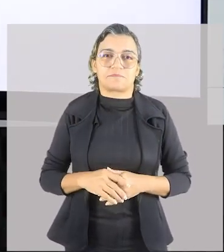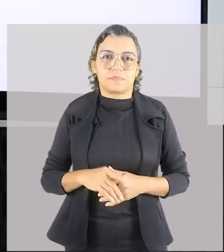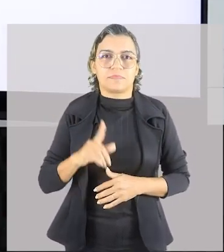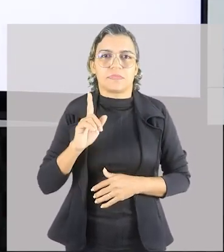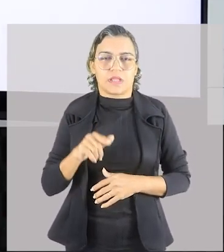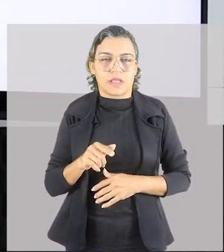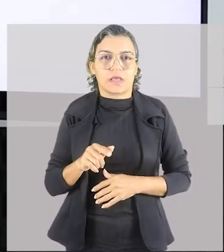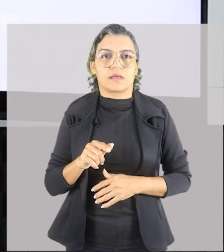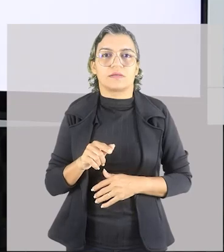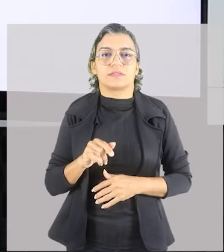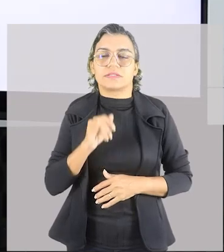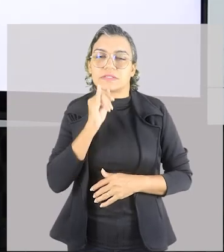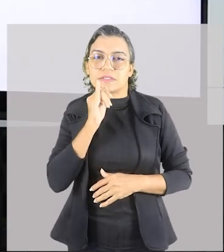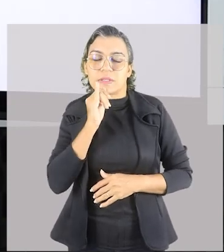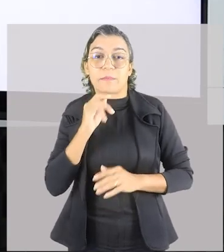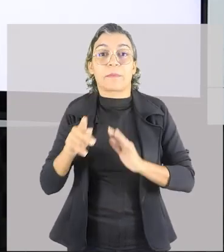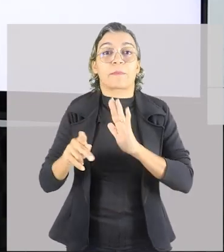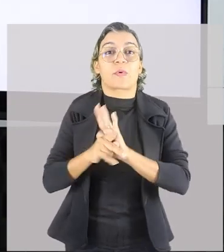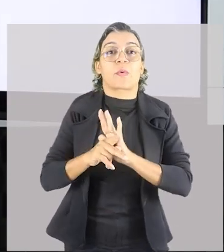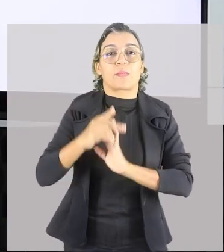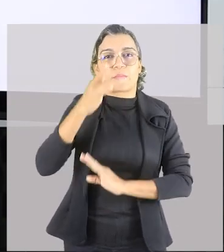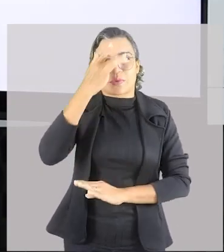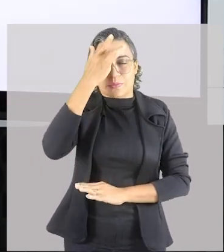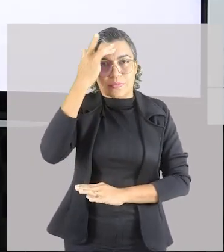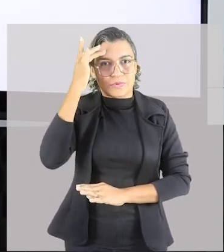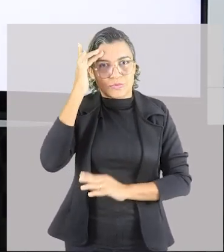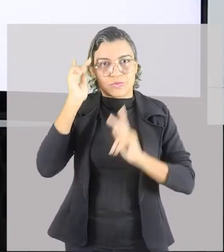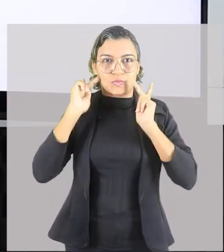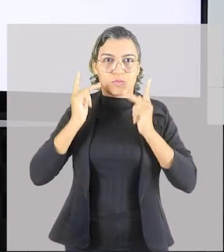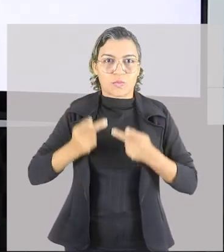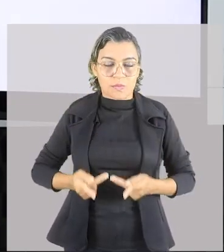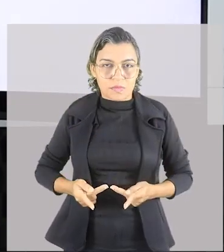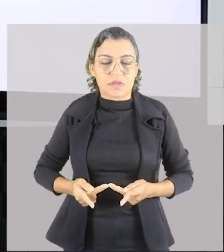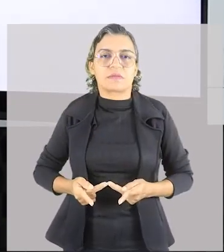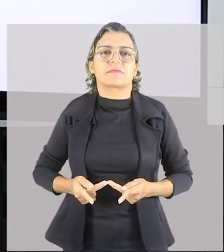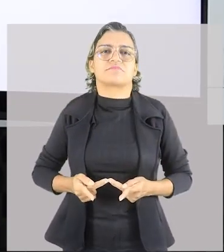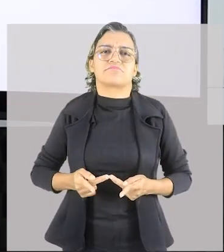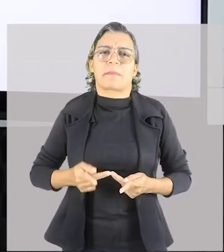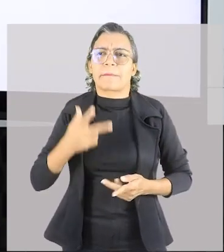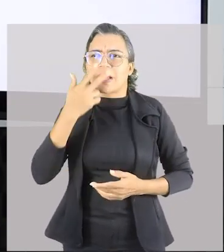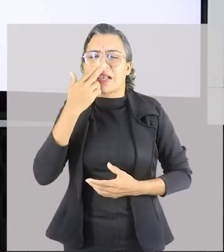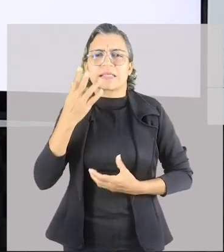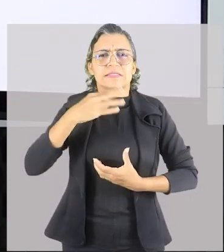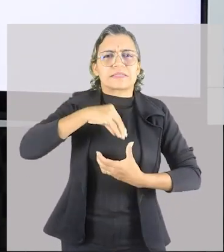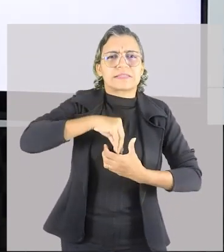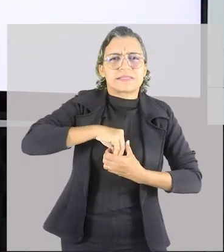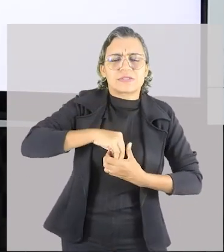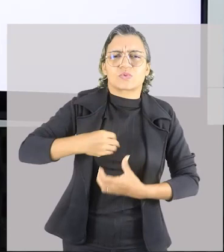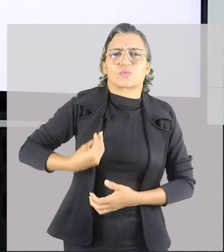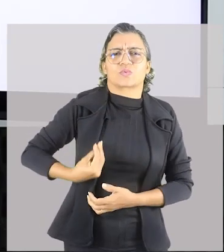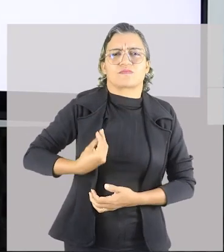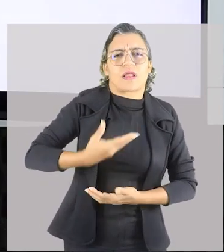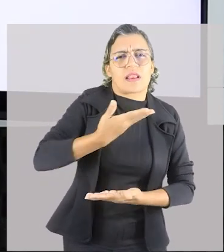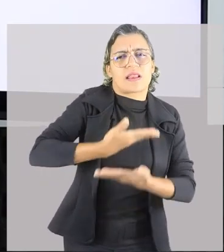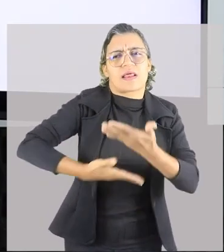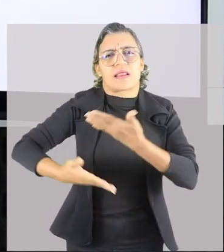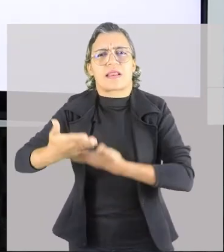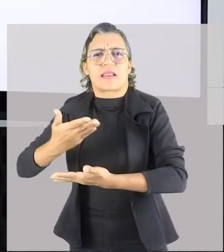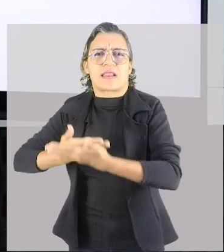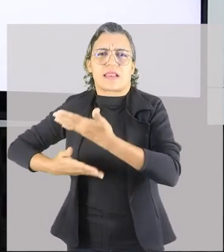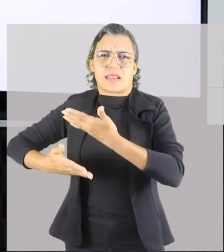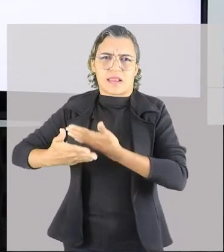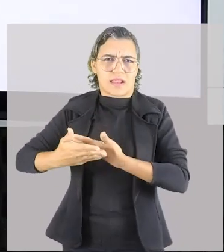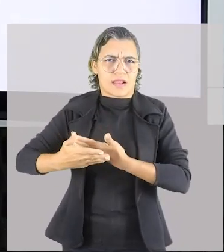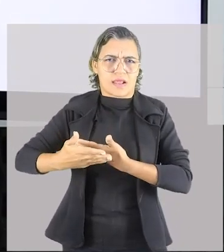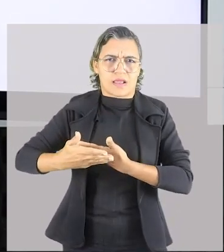homem, inerente ao ser humano, porque está junto, dentro da convivência do ser humano em